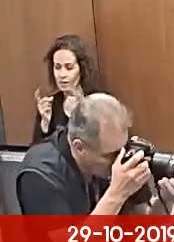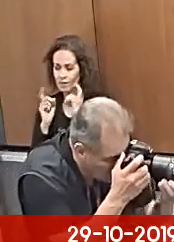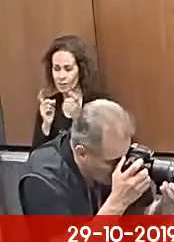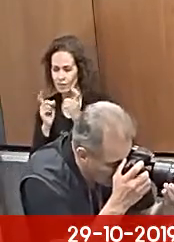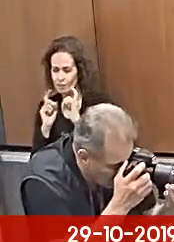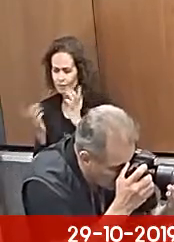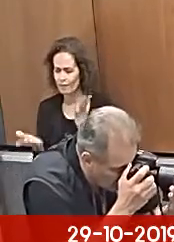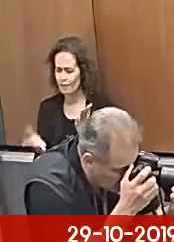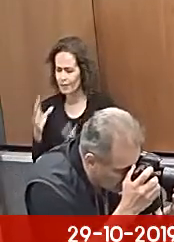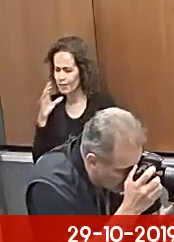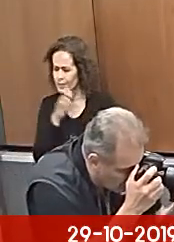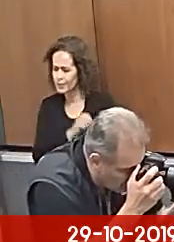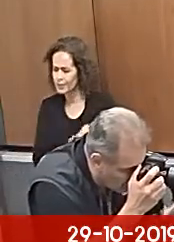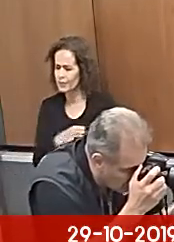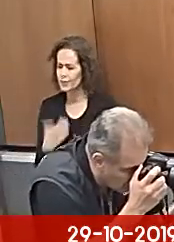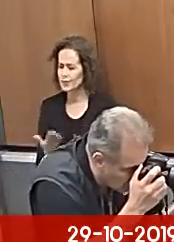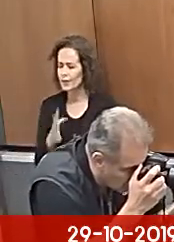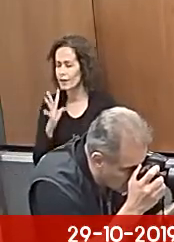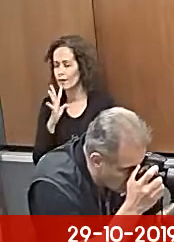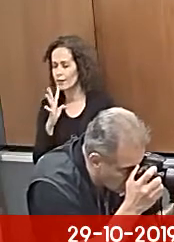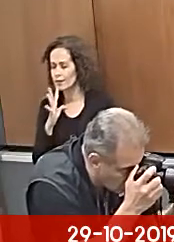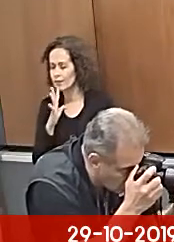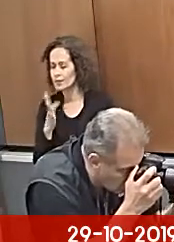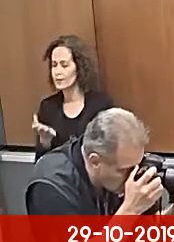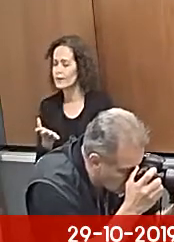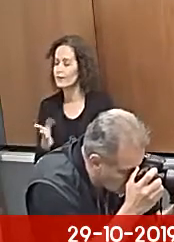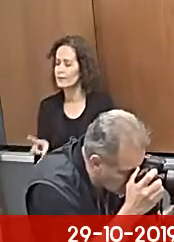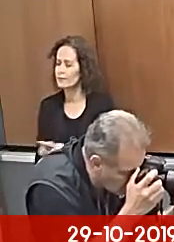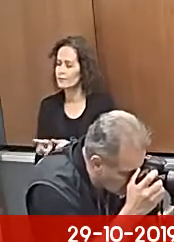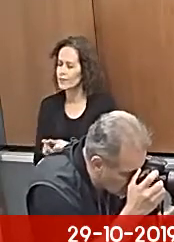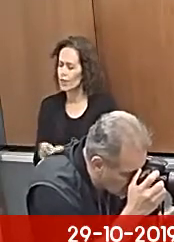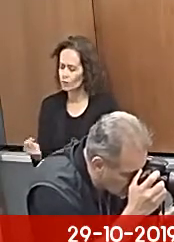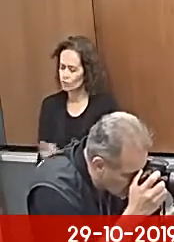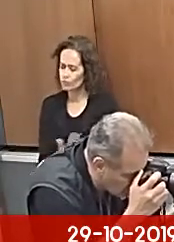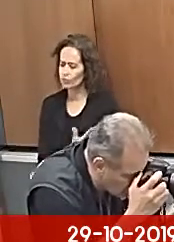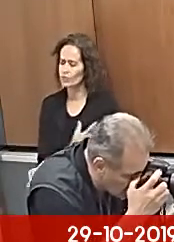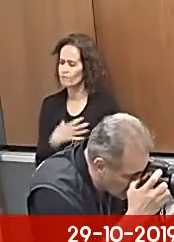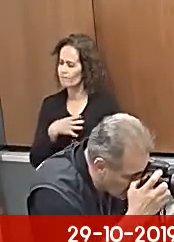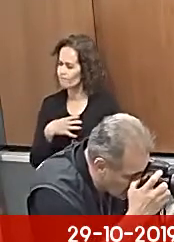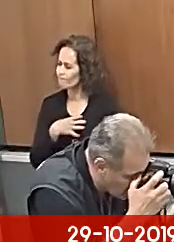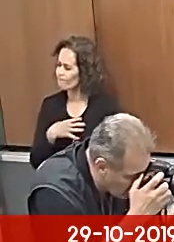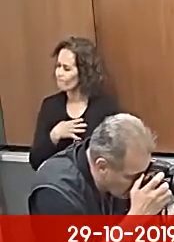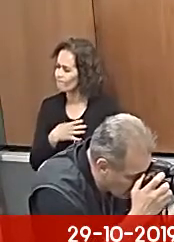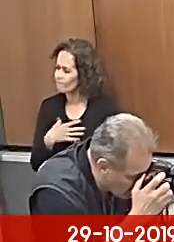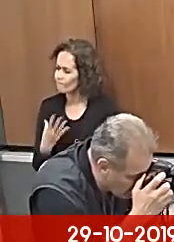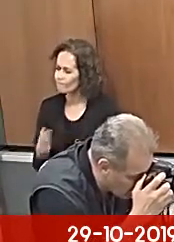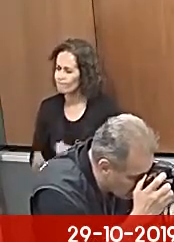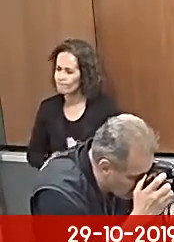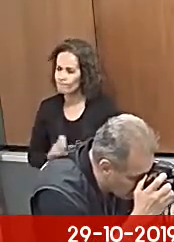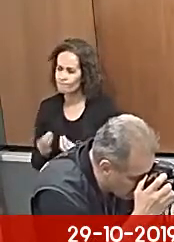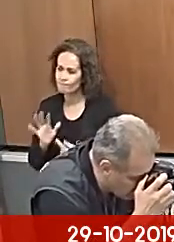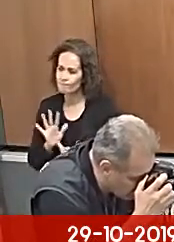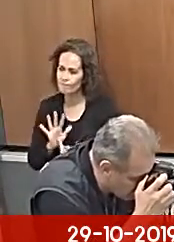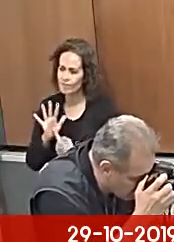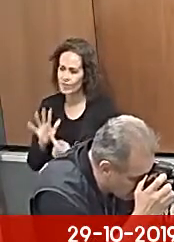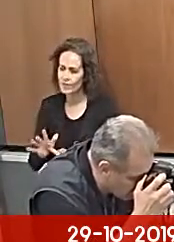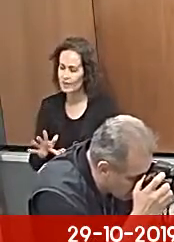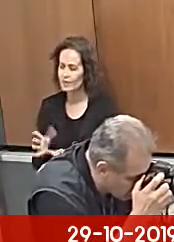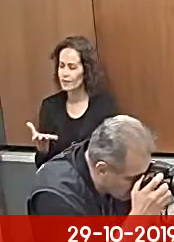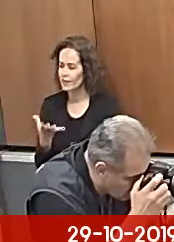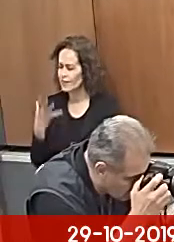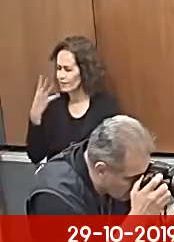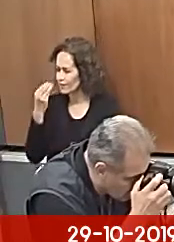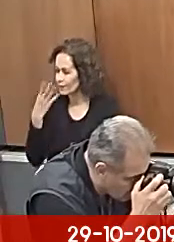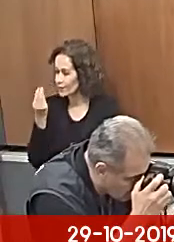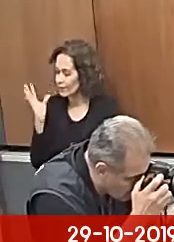de improviso, né? Deu para a gente conhecer, e realmente é muito emocionante a gente ver isso, igual está mostrando essa imagem lá dentro do Mineirão. Isso